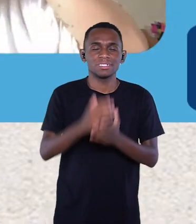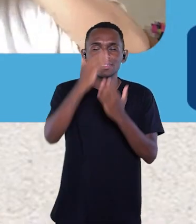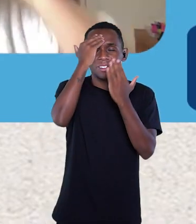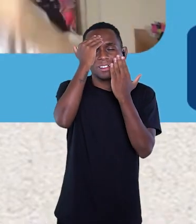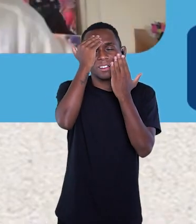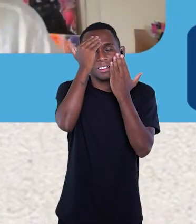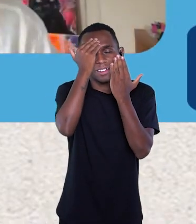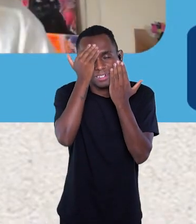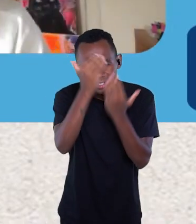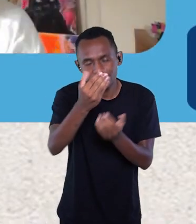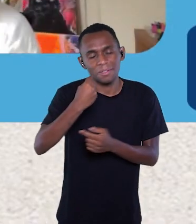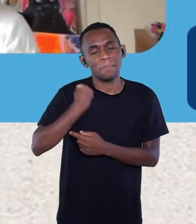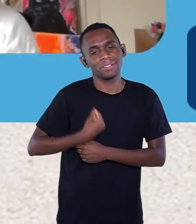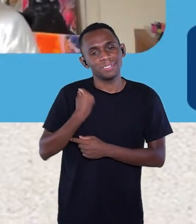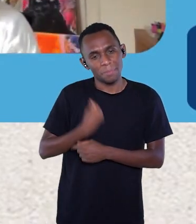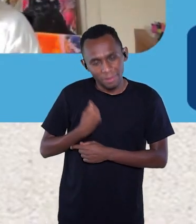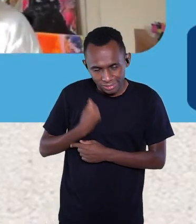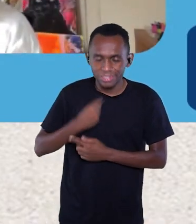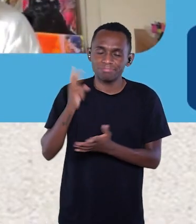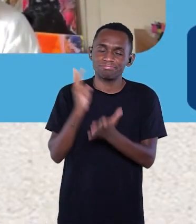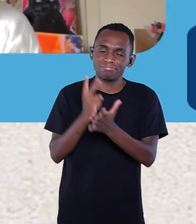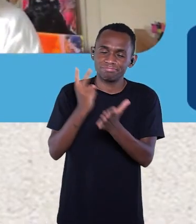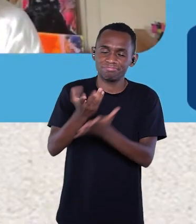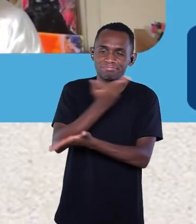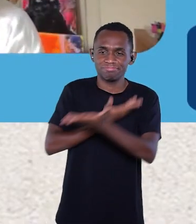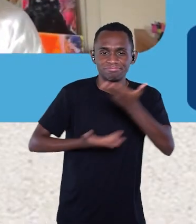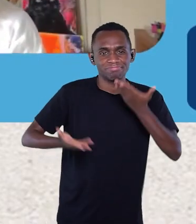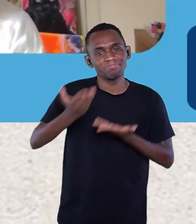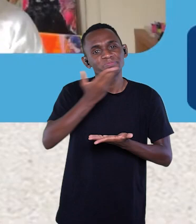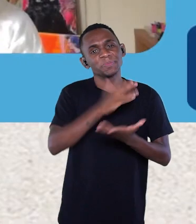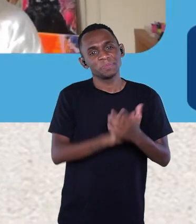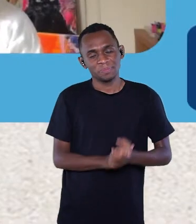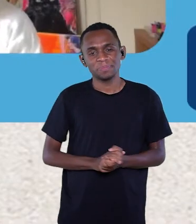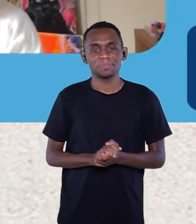Quero te agradecer pela sua presença aqui no Sempre um Papo,